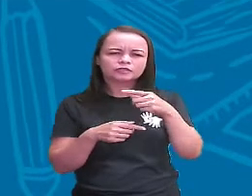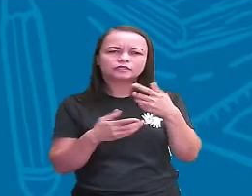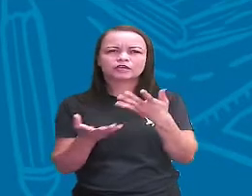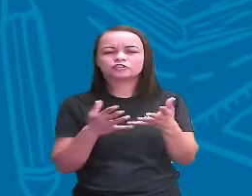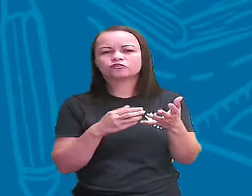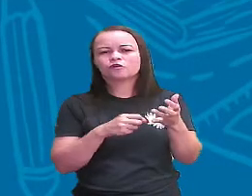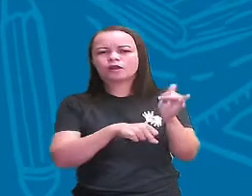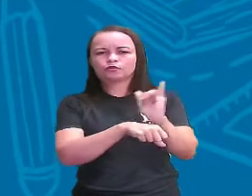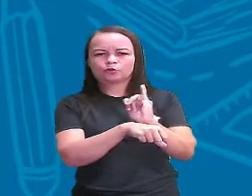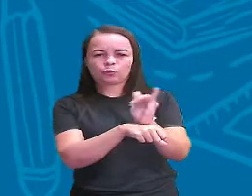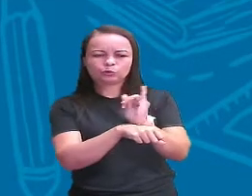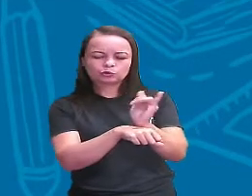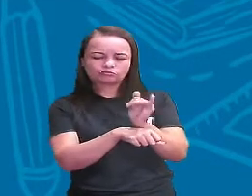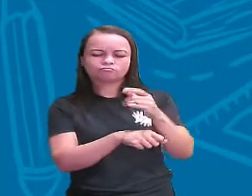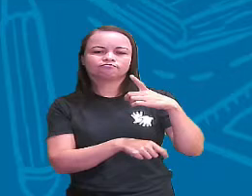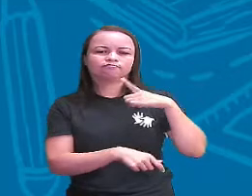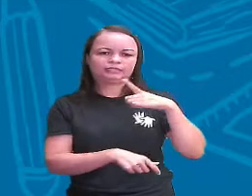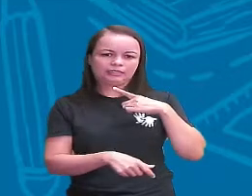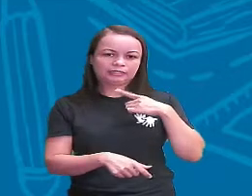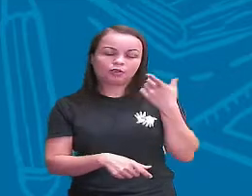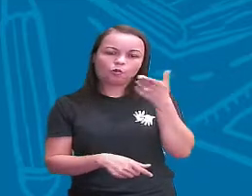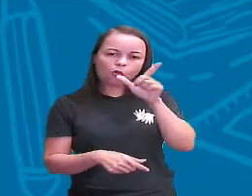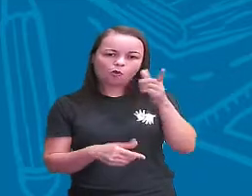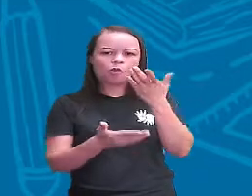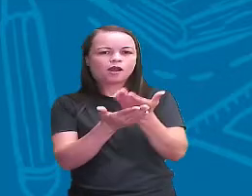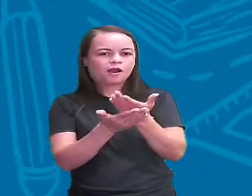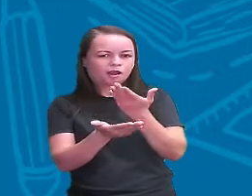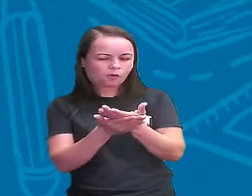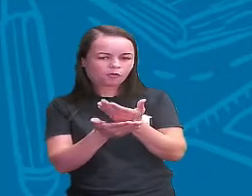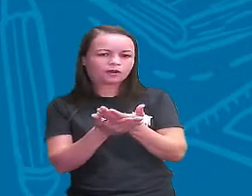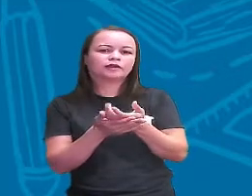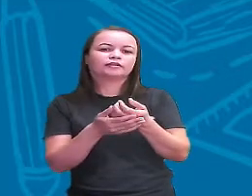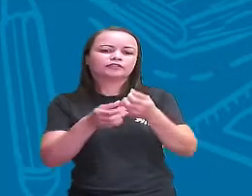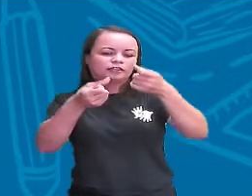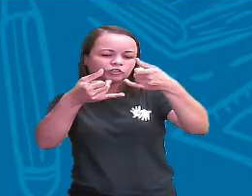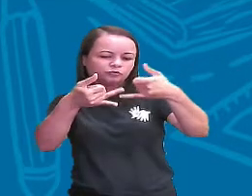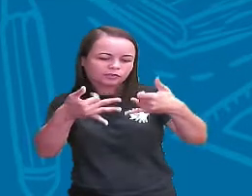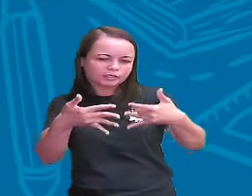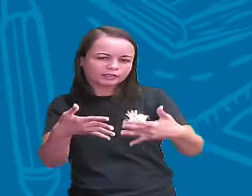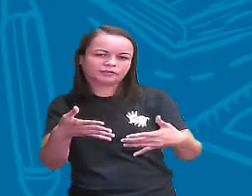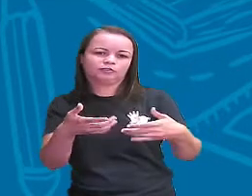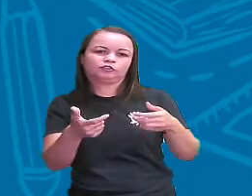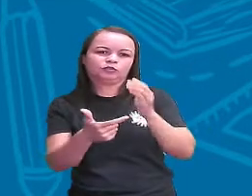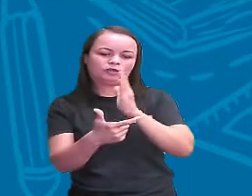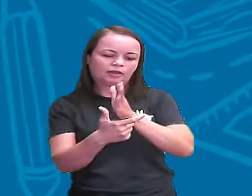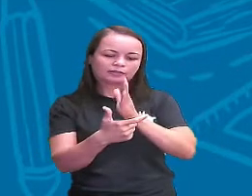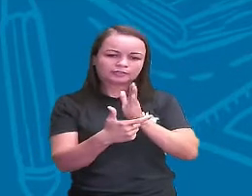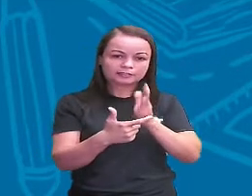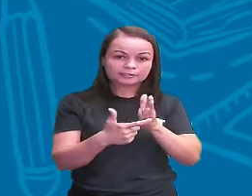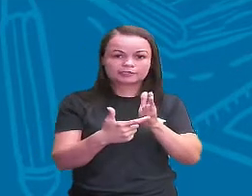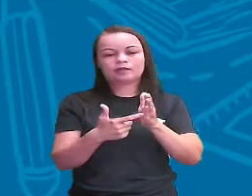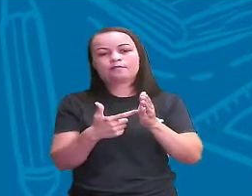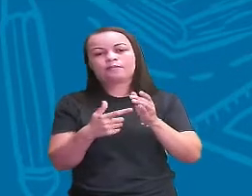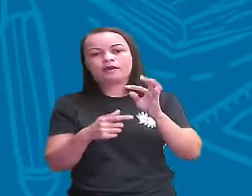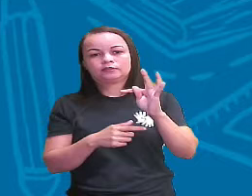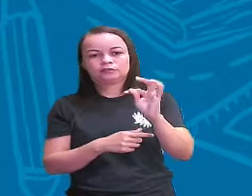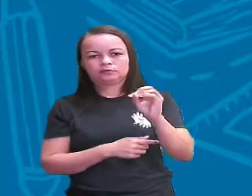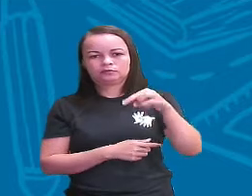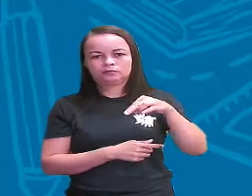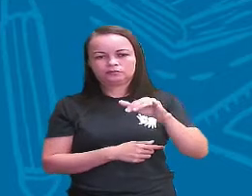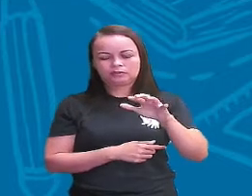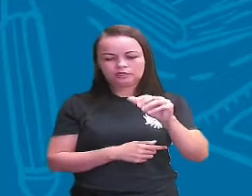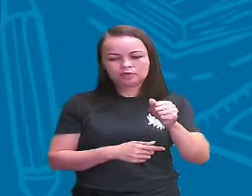na telinha, temos outras aulas que a gente já fez, que fala sobre a sílaba tônica de uma forma mais